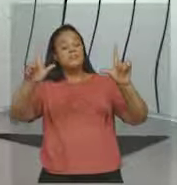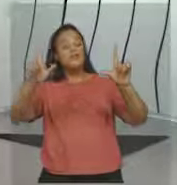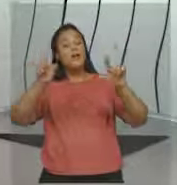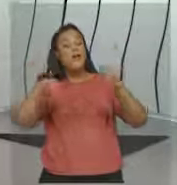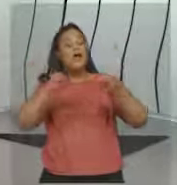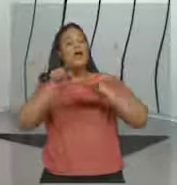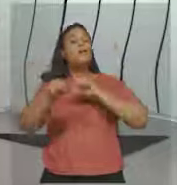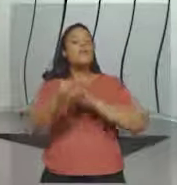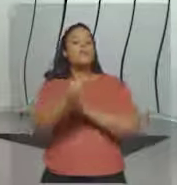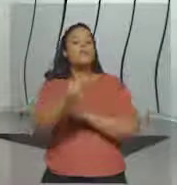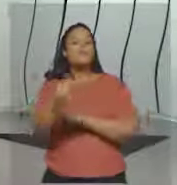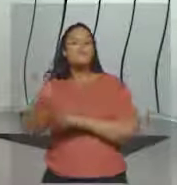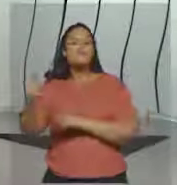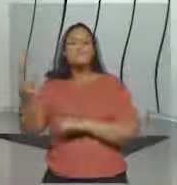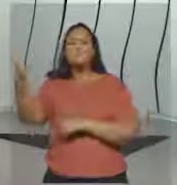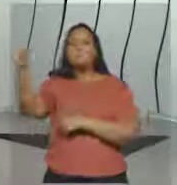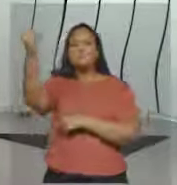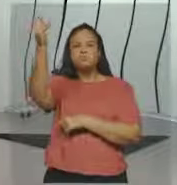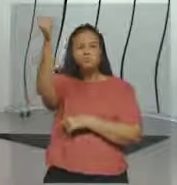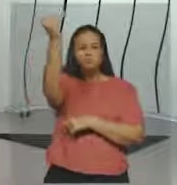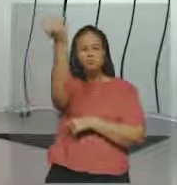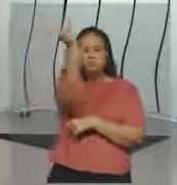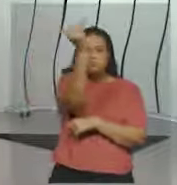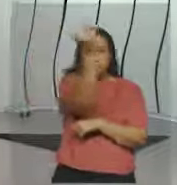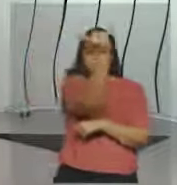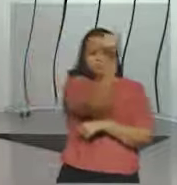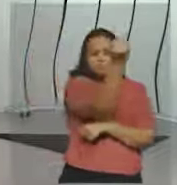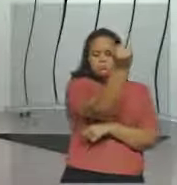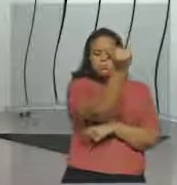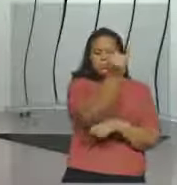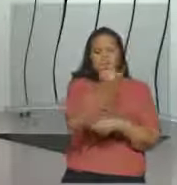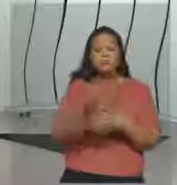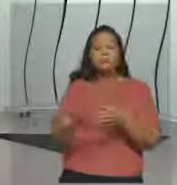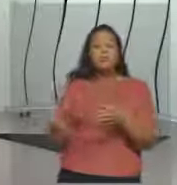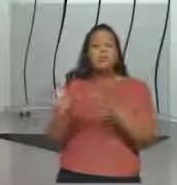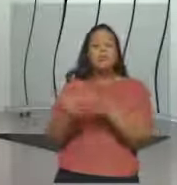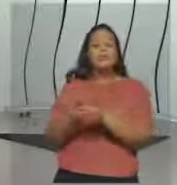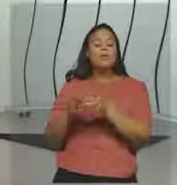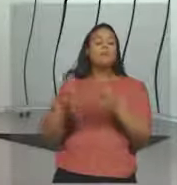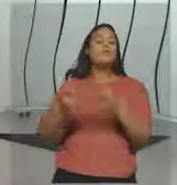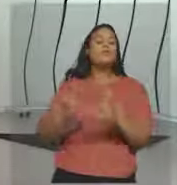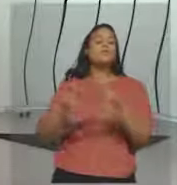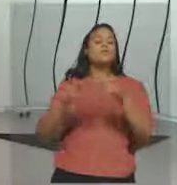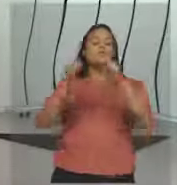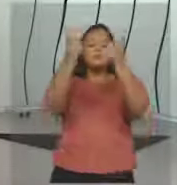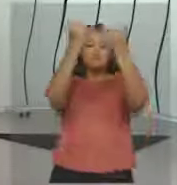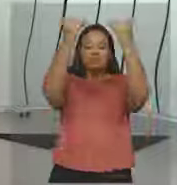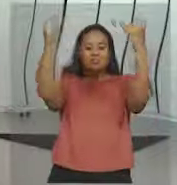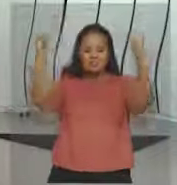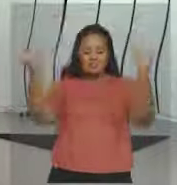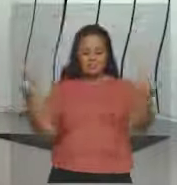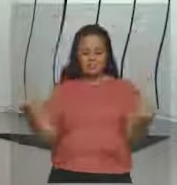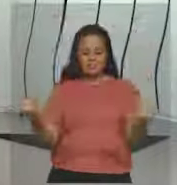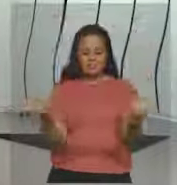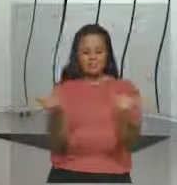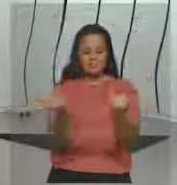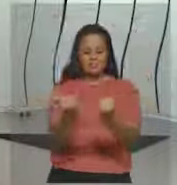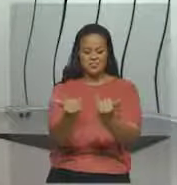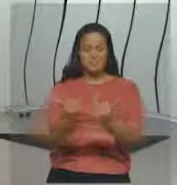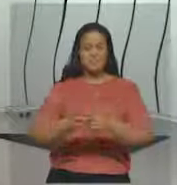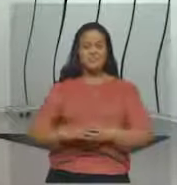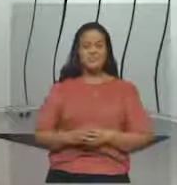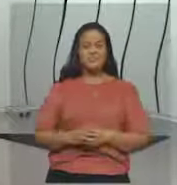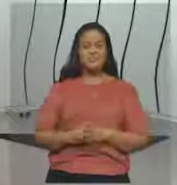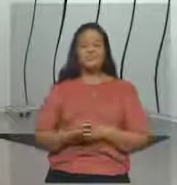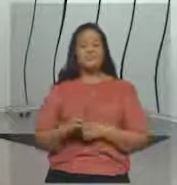que vai conduzir a corrente elétrica dentro de um circuito. Aí eu coloquei uma lâmpada aqui para